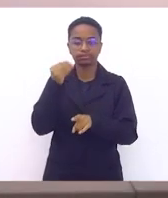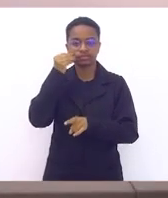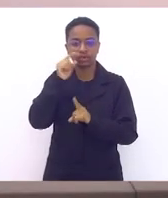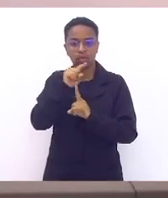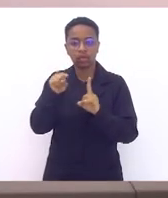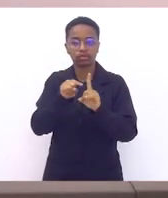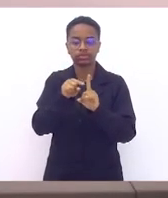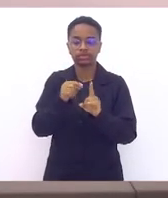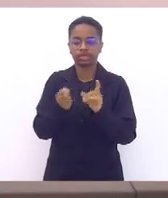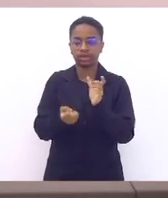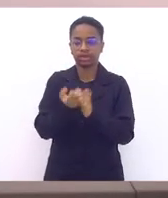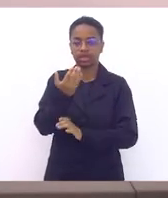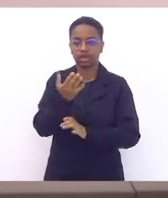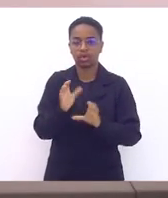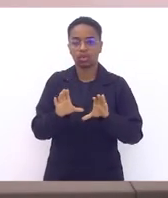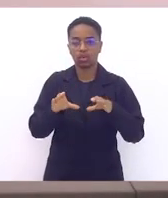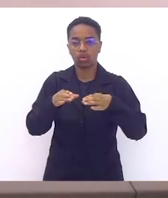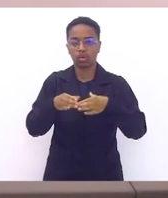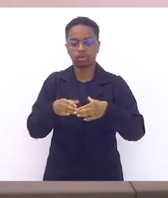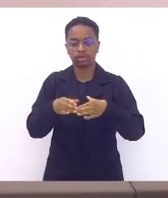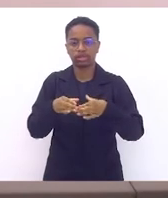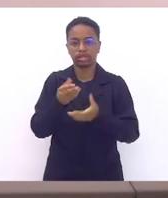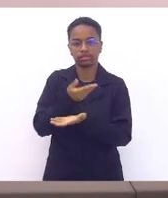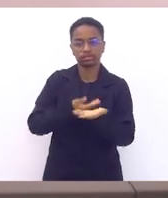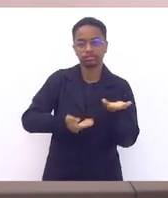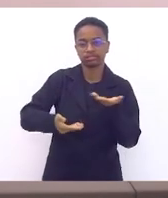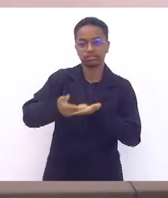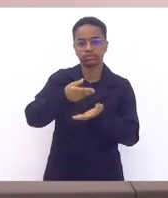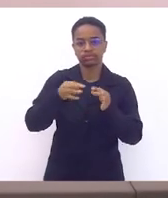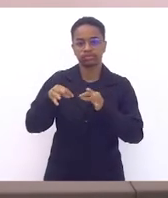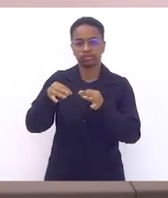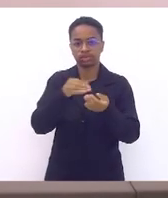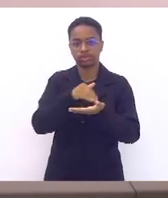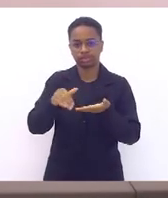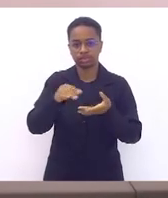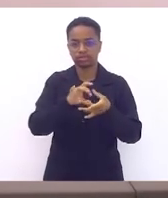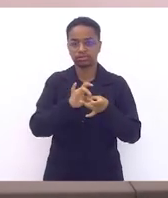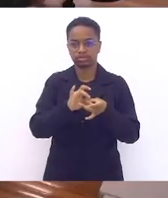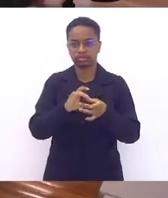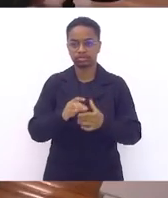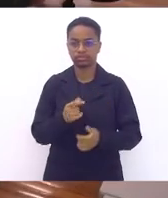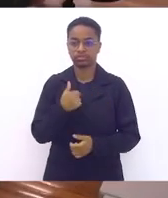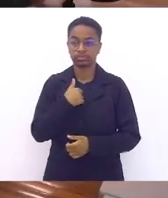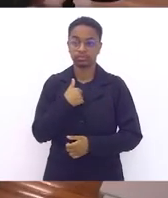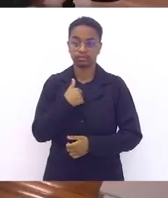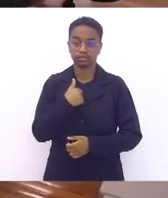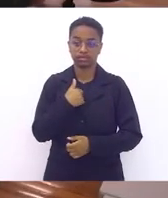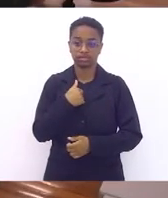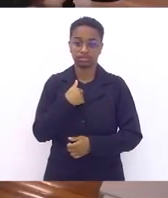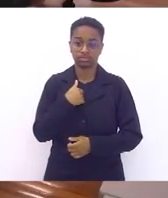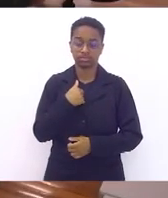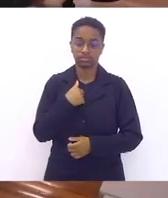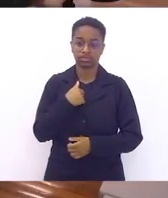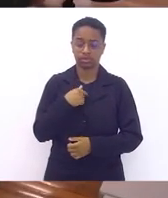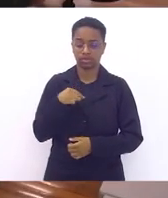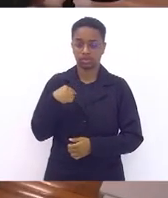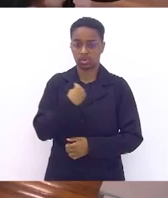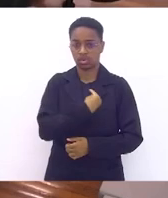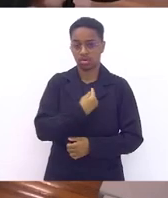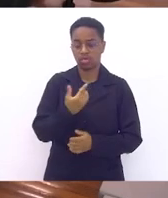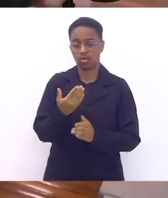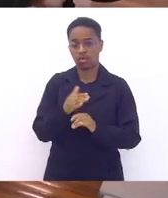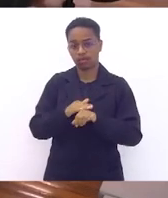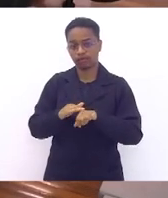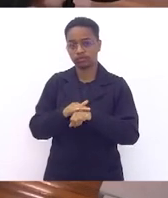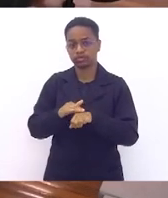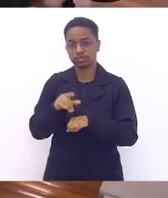comitê intersetorial com todas as secretarias. De antemão, a gente já chegou a conversar com a nova secretária, a doutora Cláudia